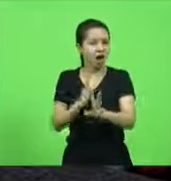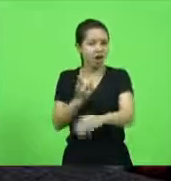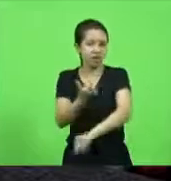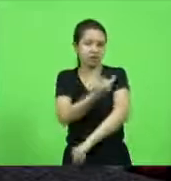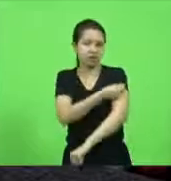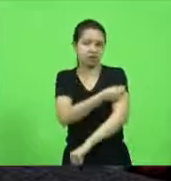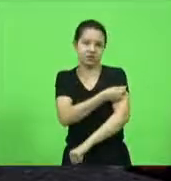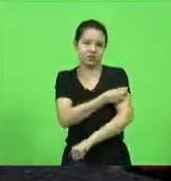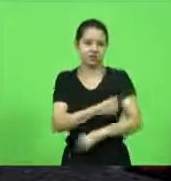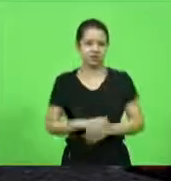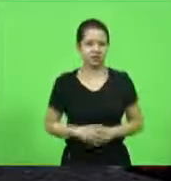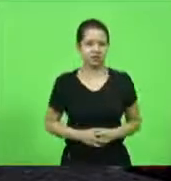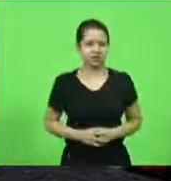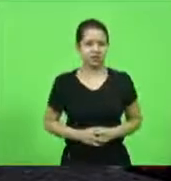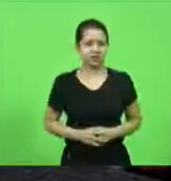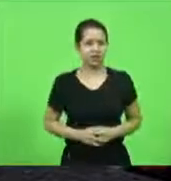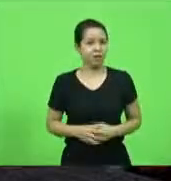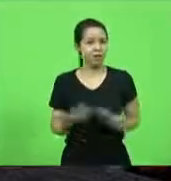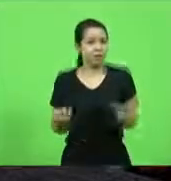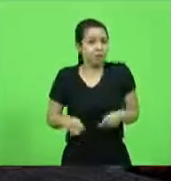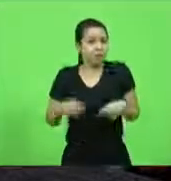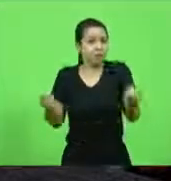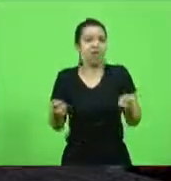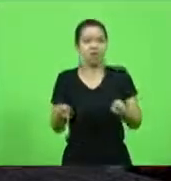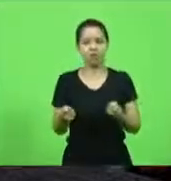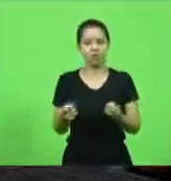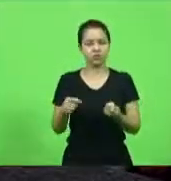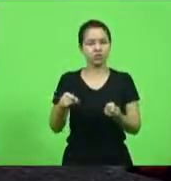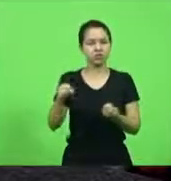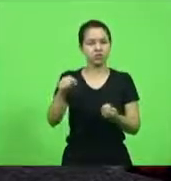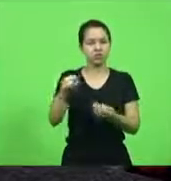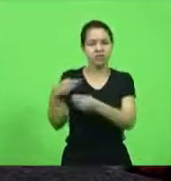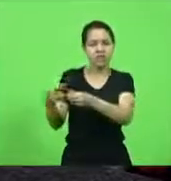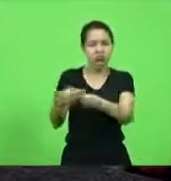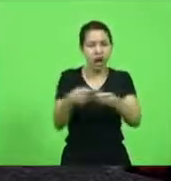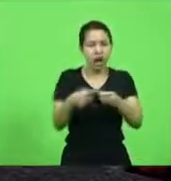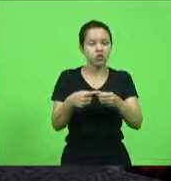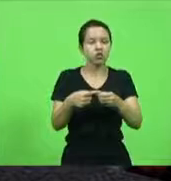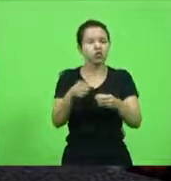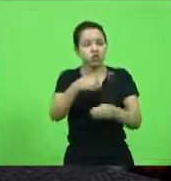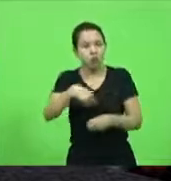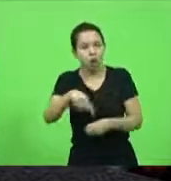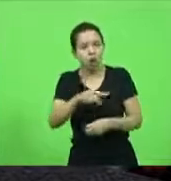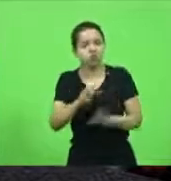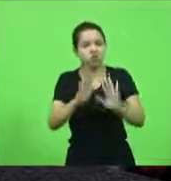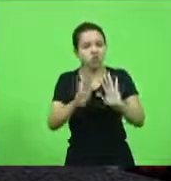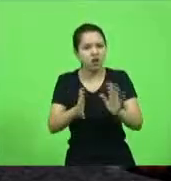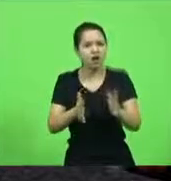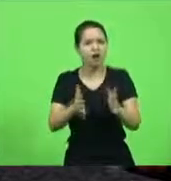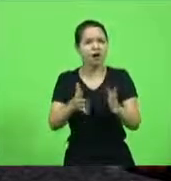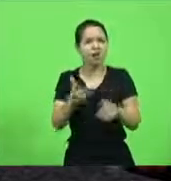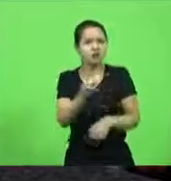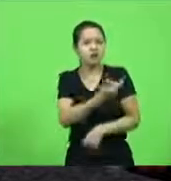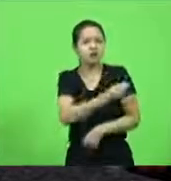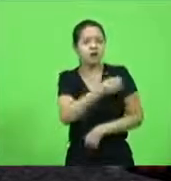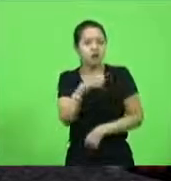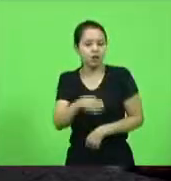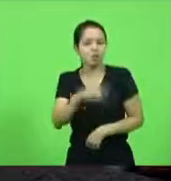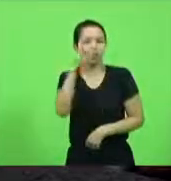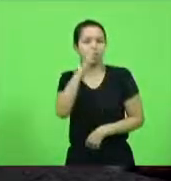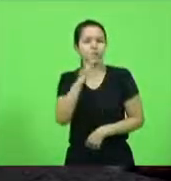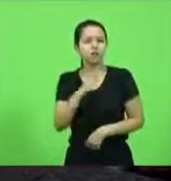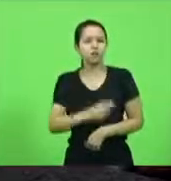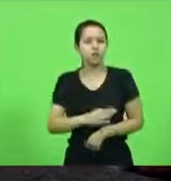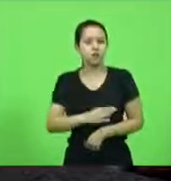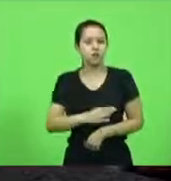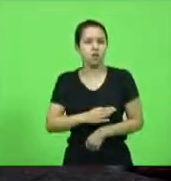cidade que tem... Nós já vacinamos no Brasil, nas campanhas, mais de 10 milhões